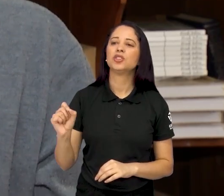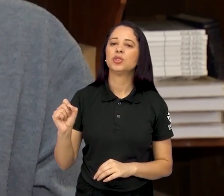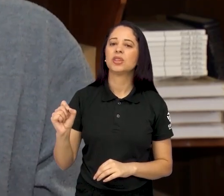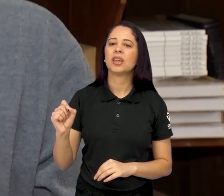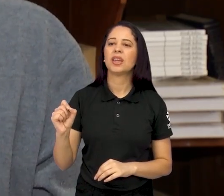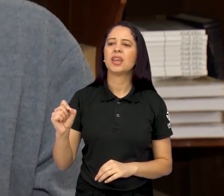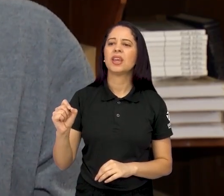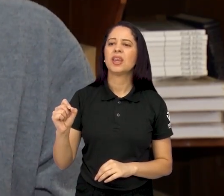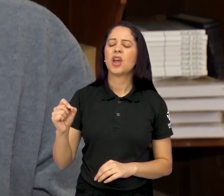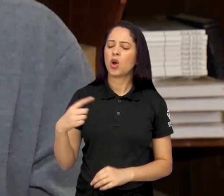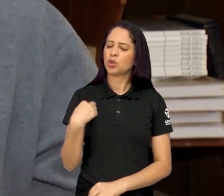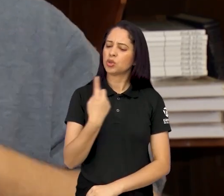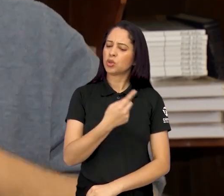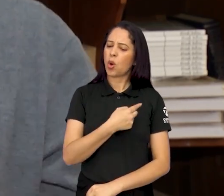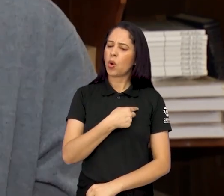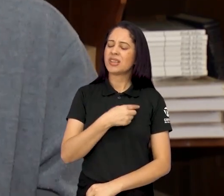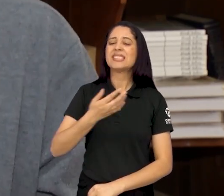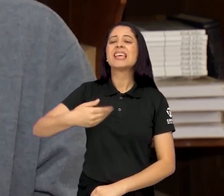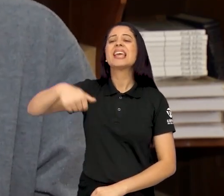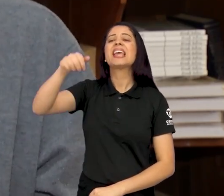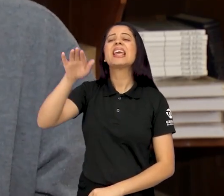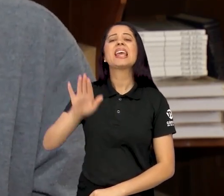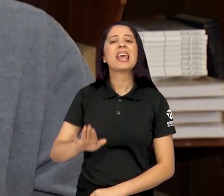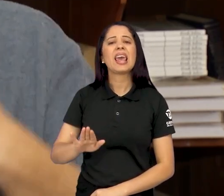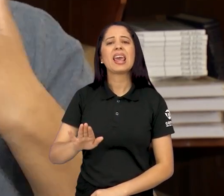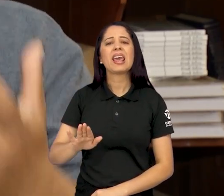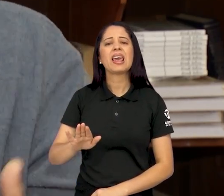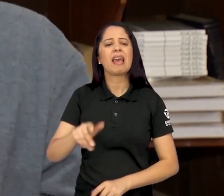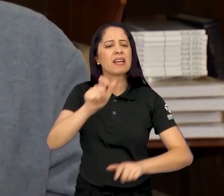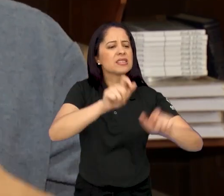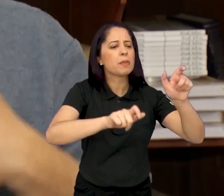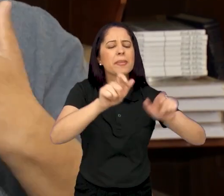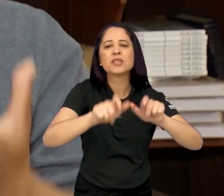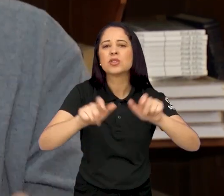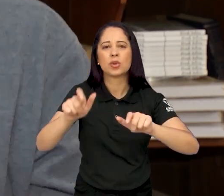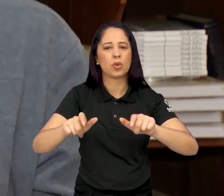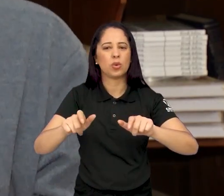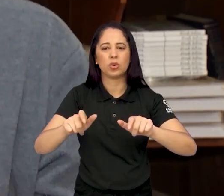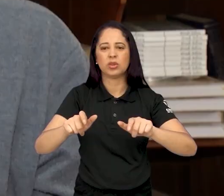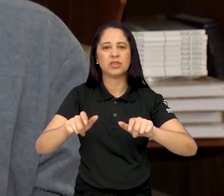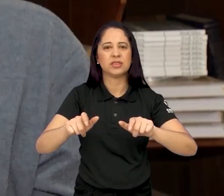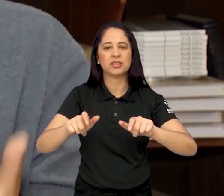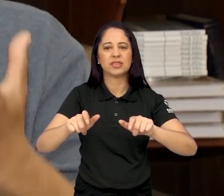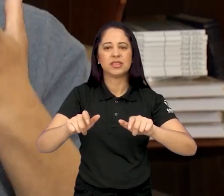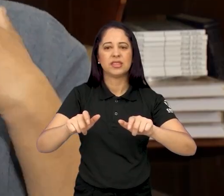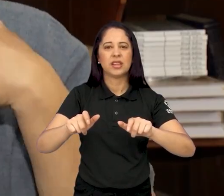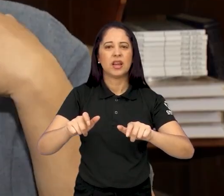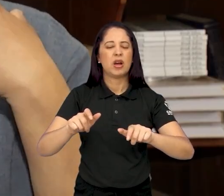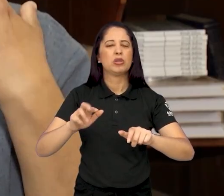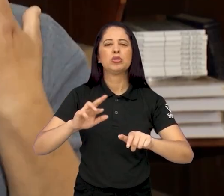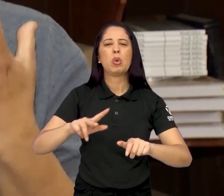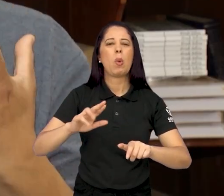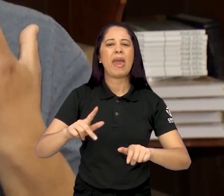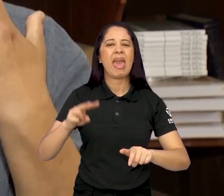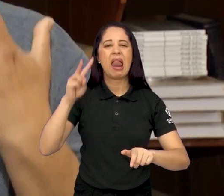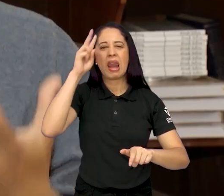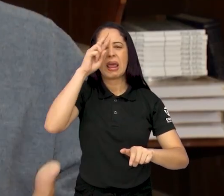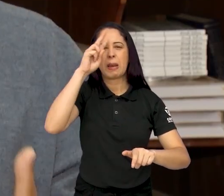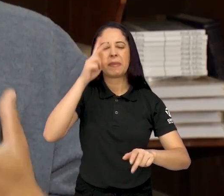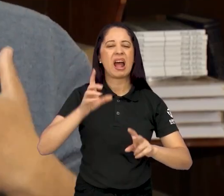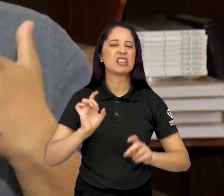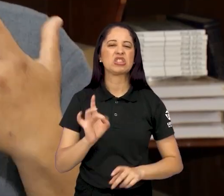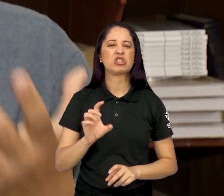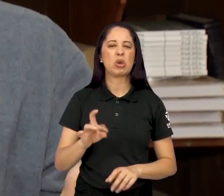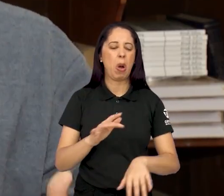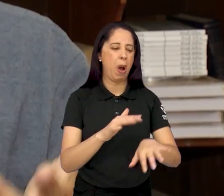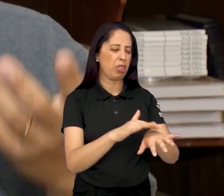e lembrar quem somos nós, né? Quem são os joseenses, quem é a cidade de São José. Não lembrar da questão